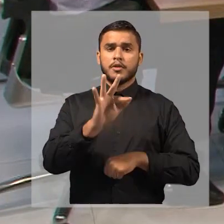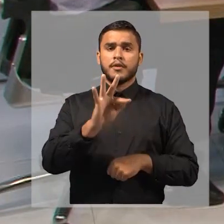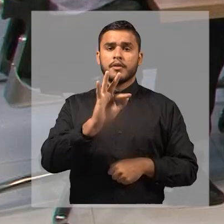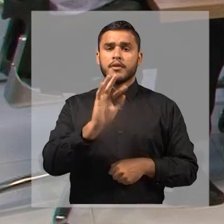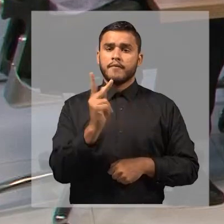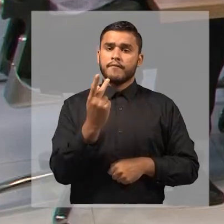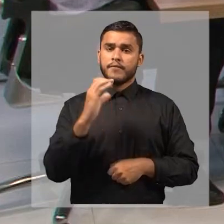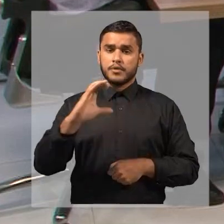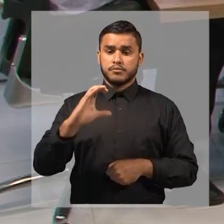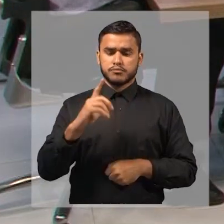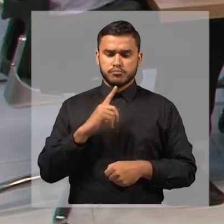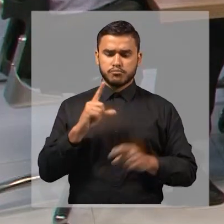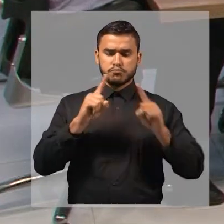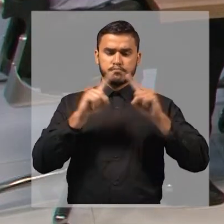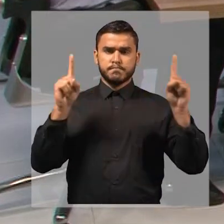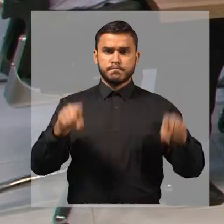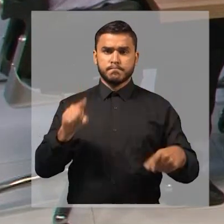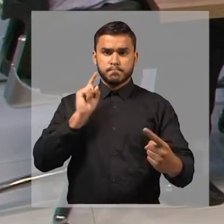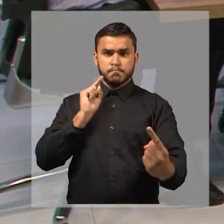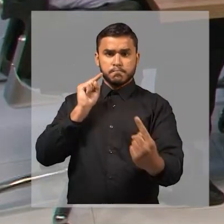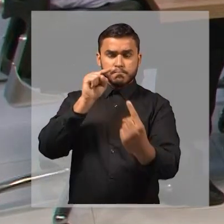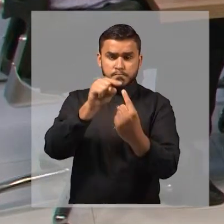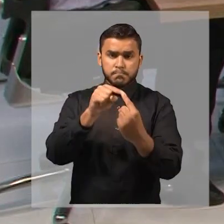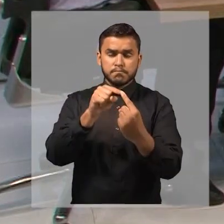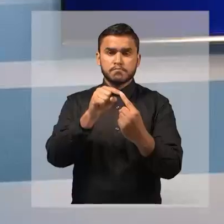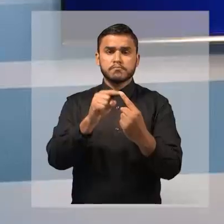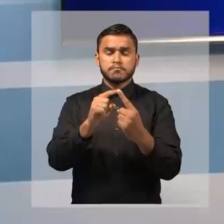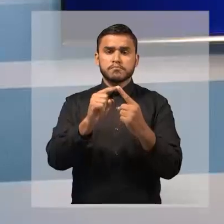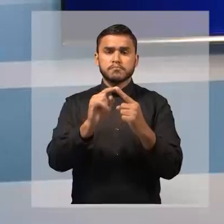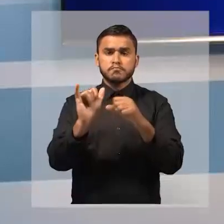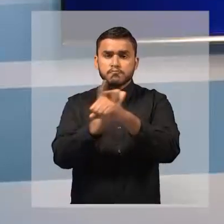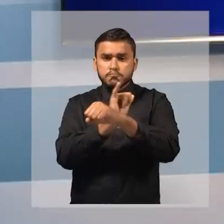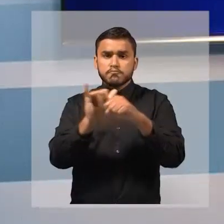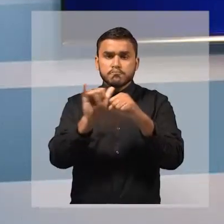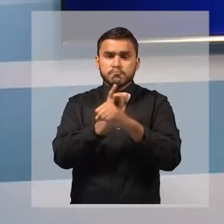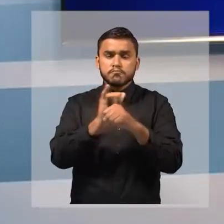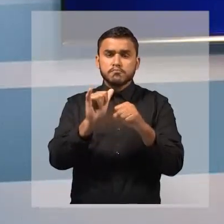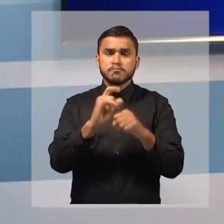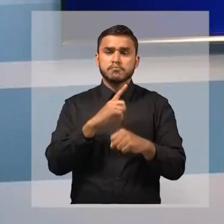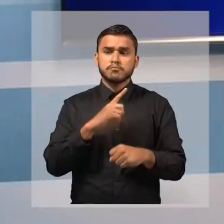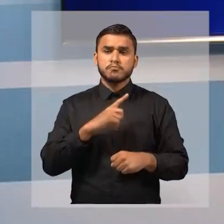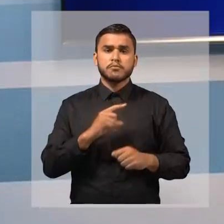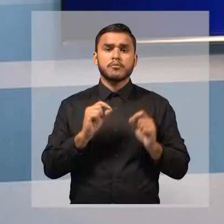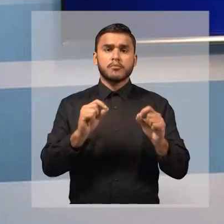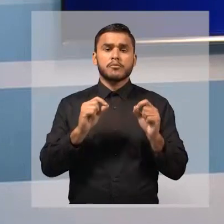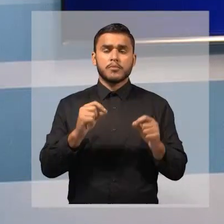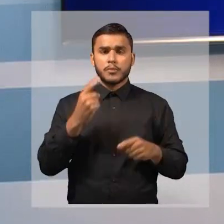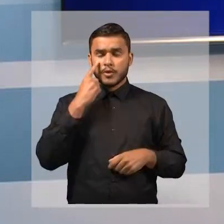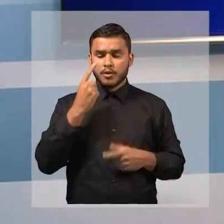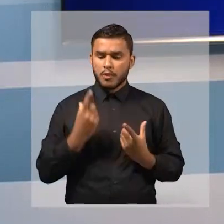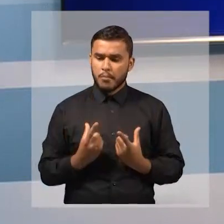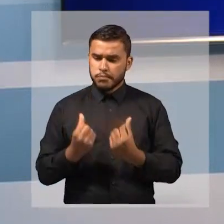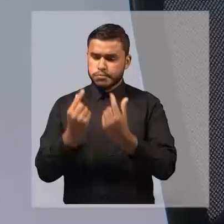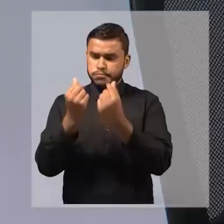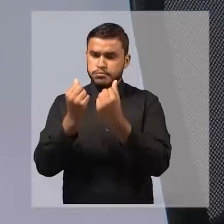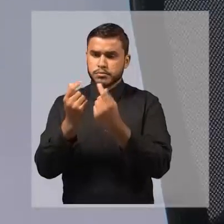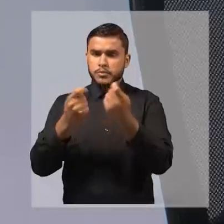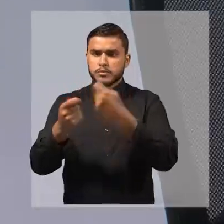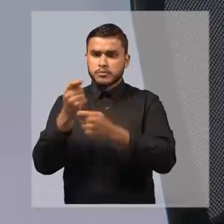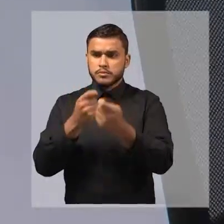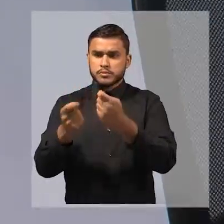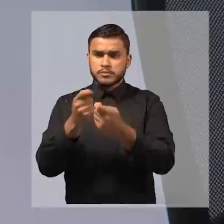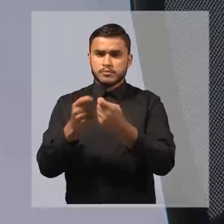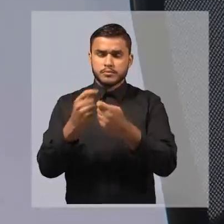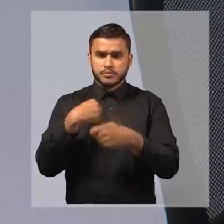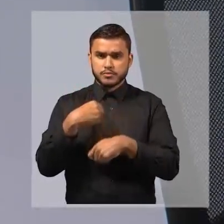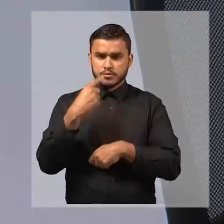com o PSDB à frente, que você tinha um projeto, você podia não concordar, mas você sabia que ali havia um projeto, né, de redução da participação do Estado